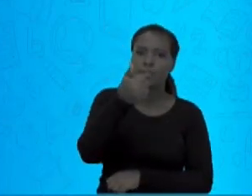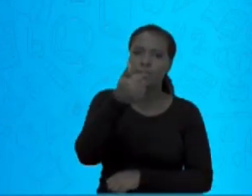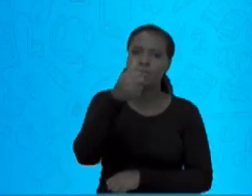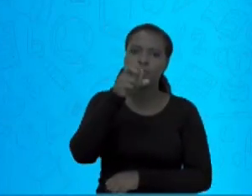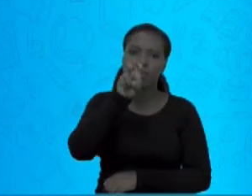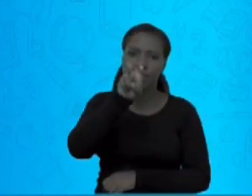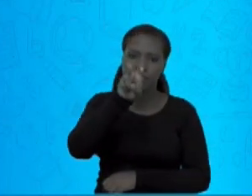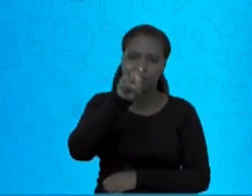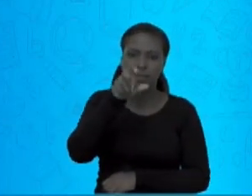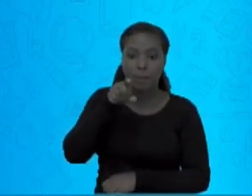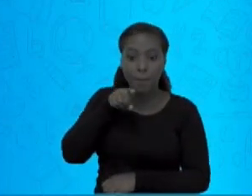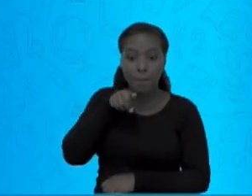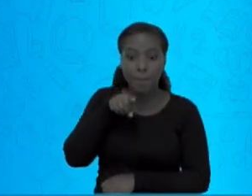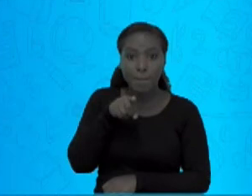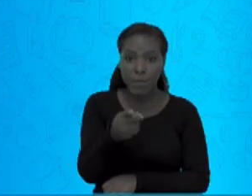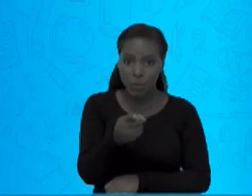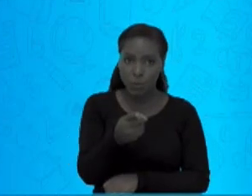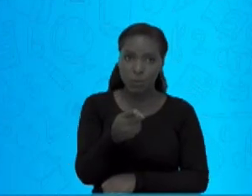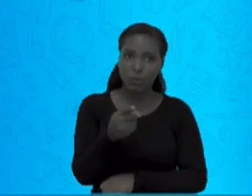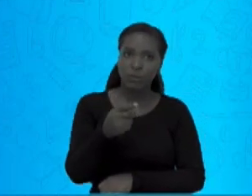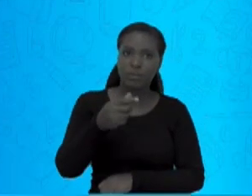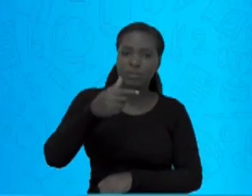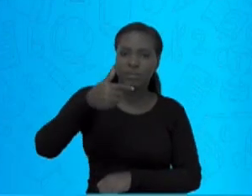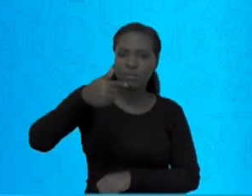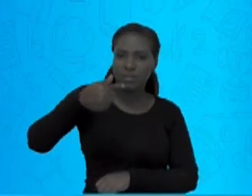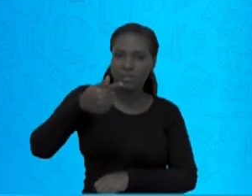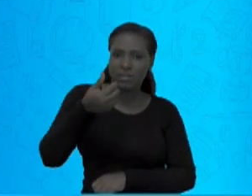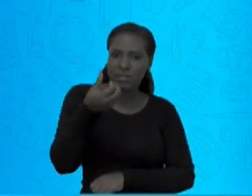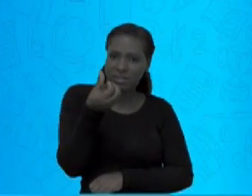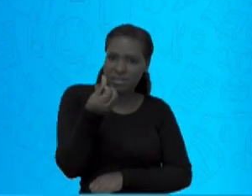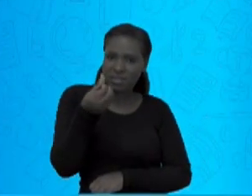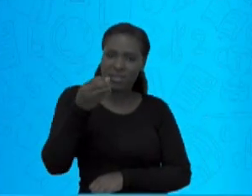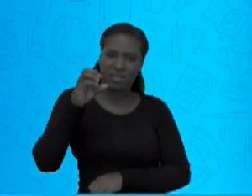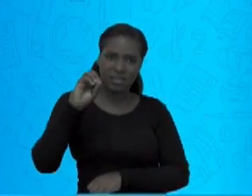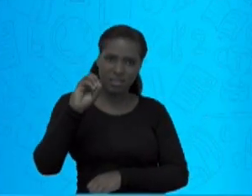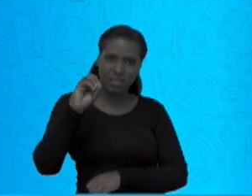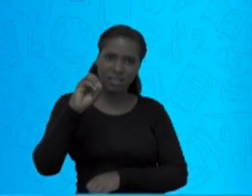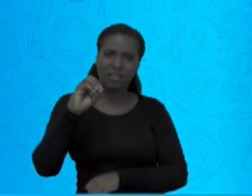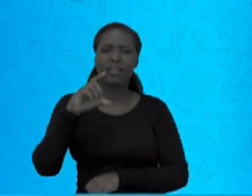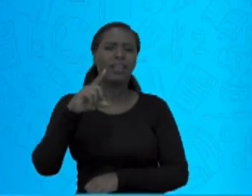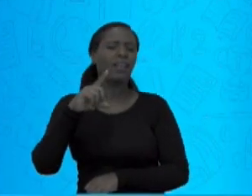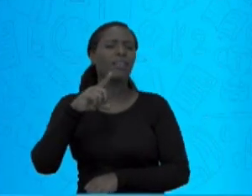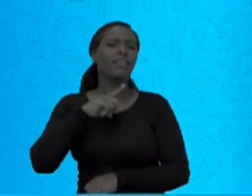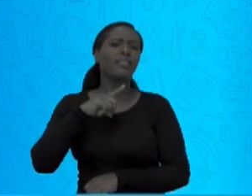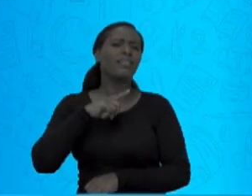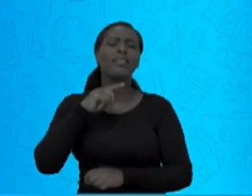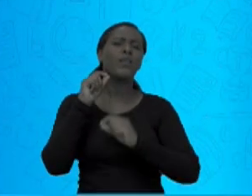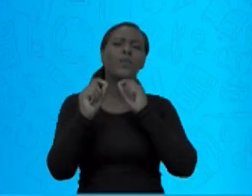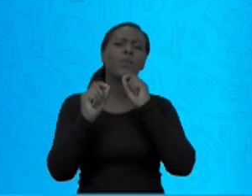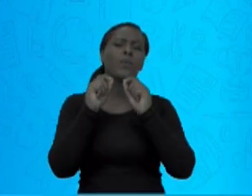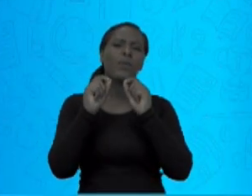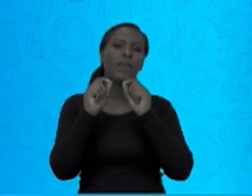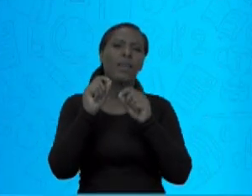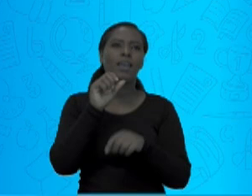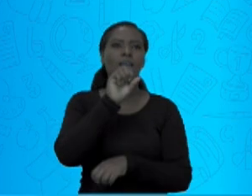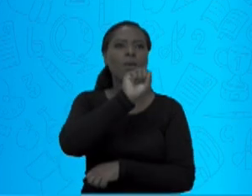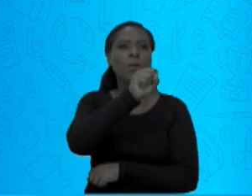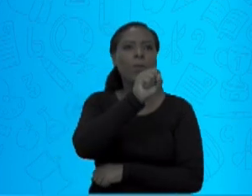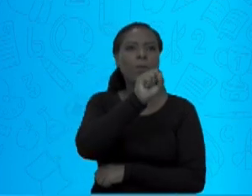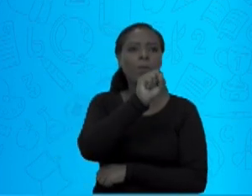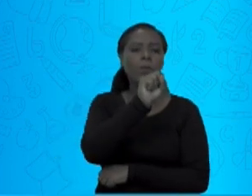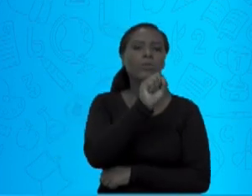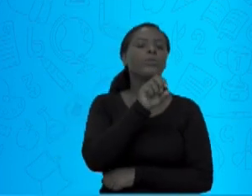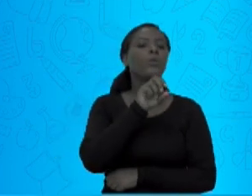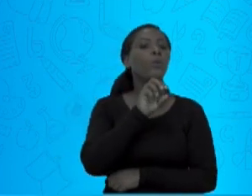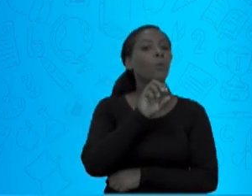8.515.760, ele tem 8 unidades de milhão, 5 centenas de milhar,